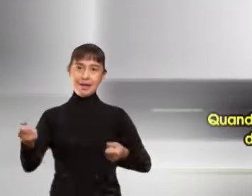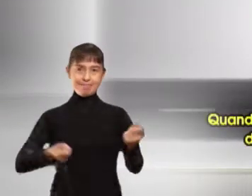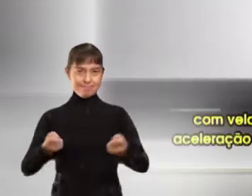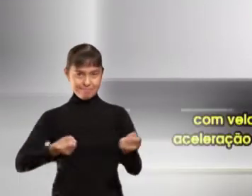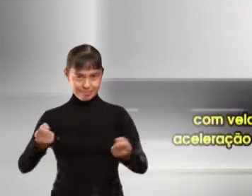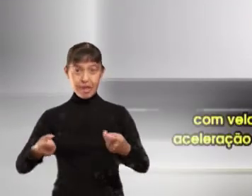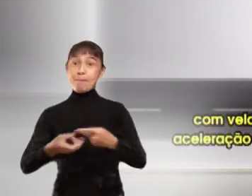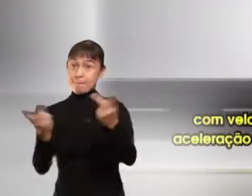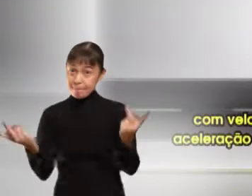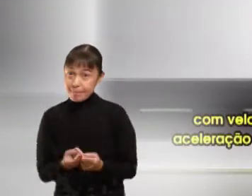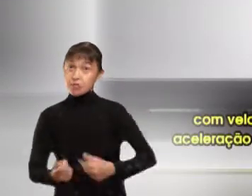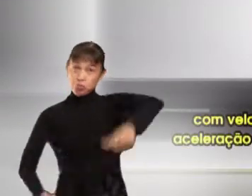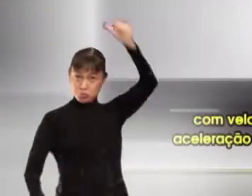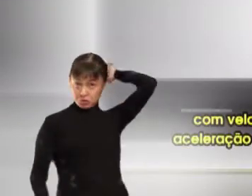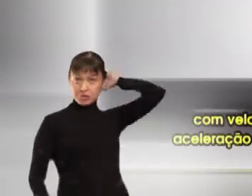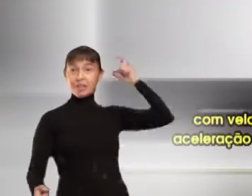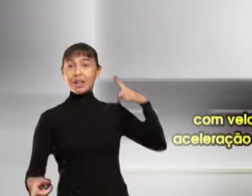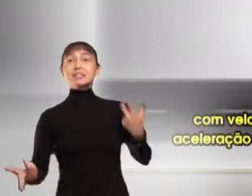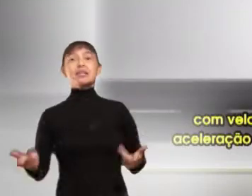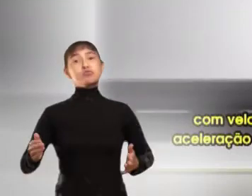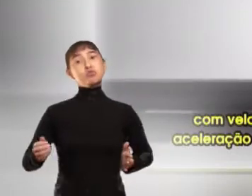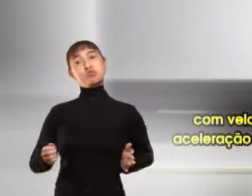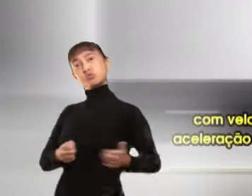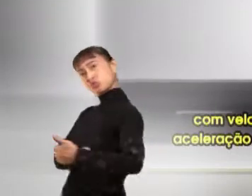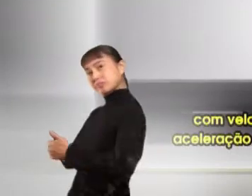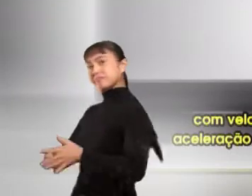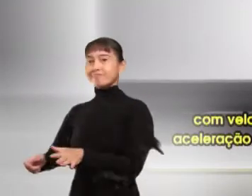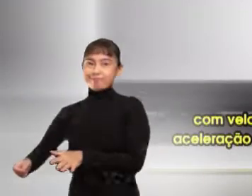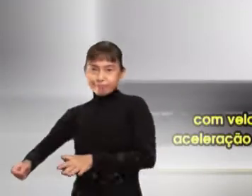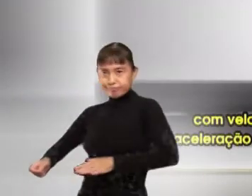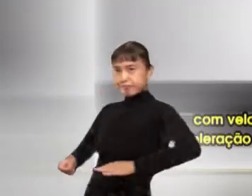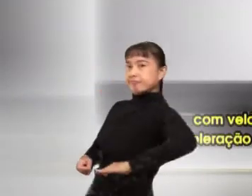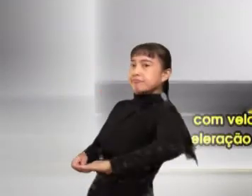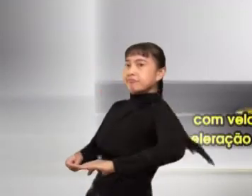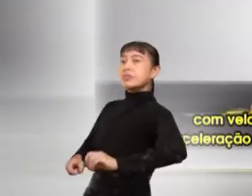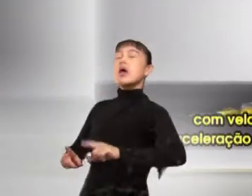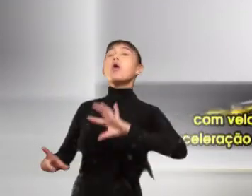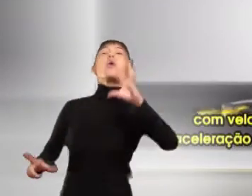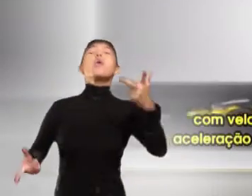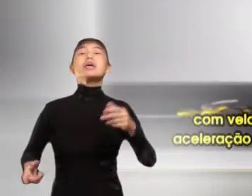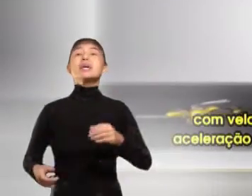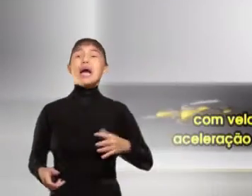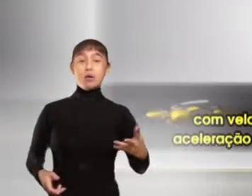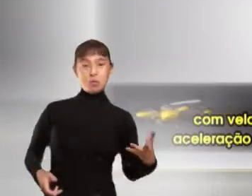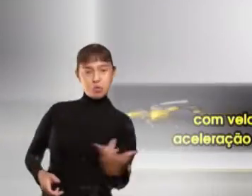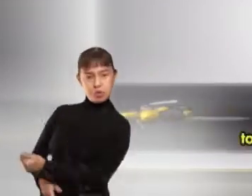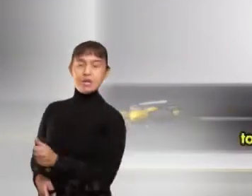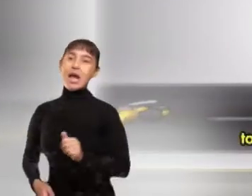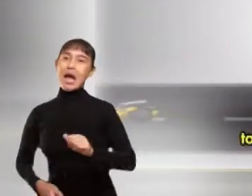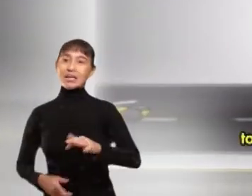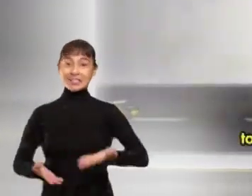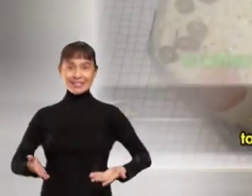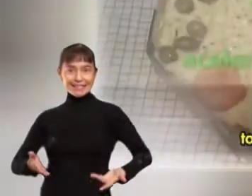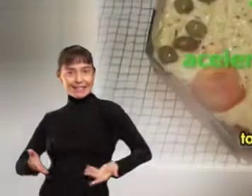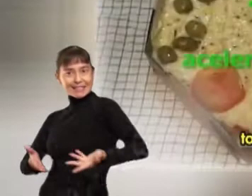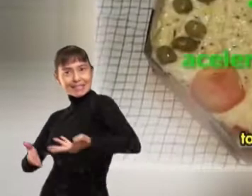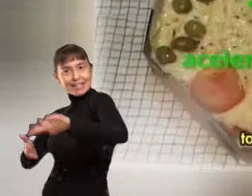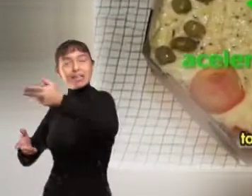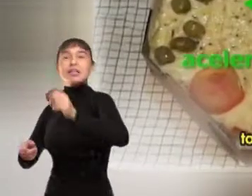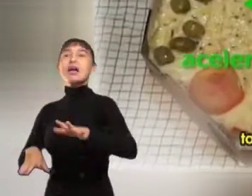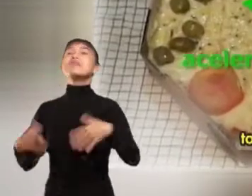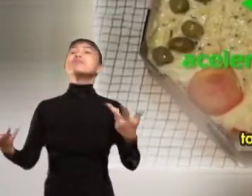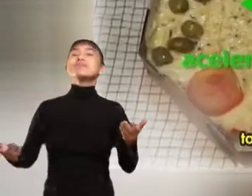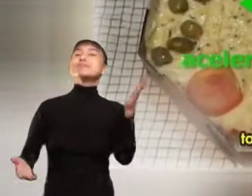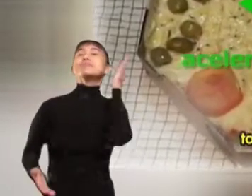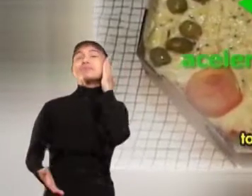faz curvas com velocidades mais elevadas, a aceleração centrípeta também aumenta e o resultado